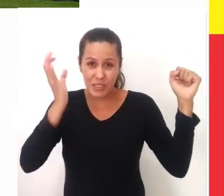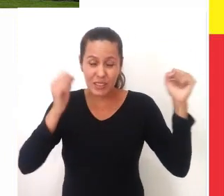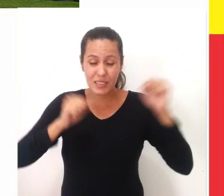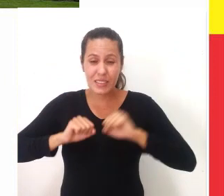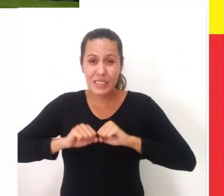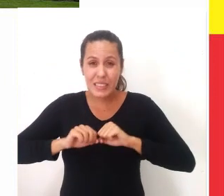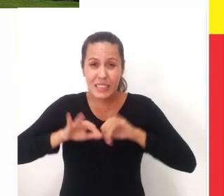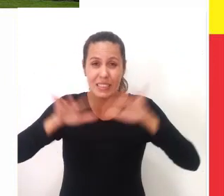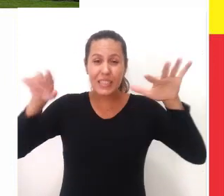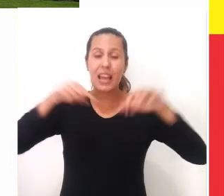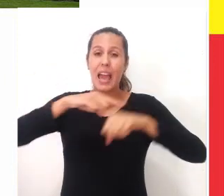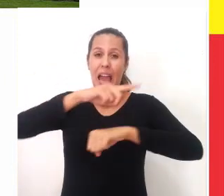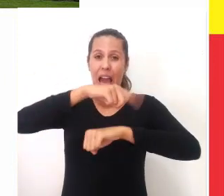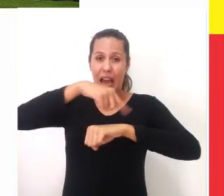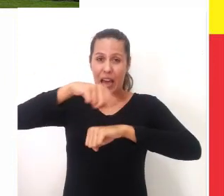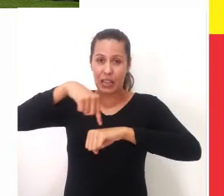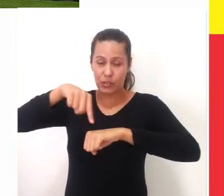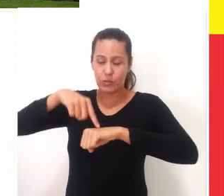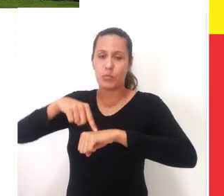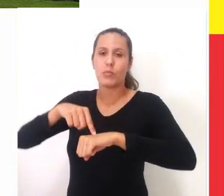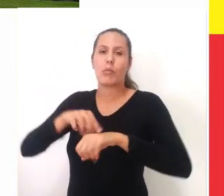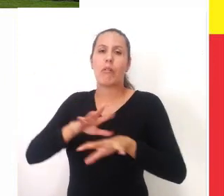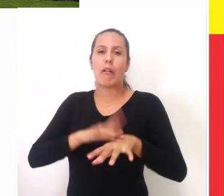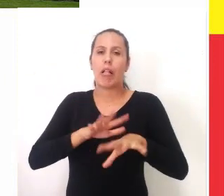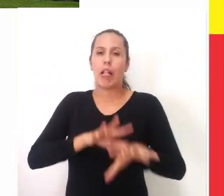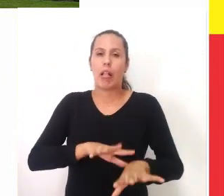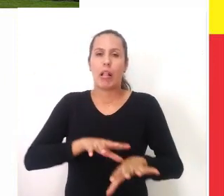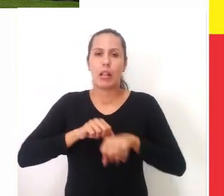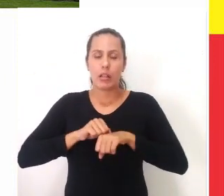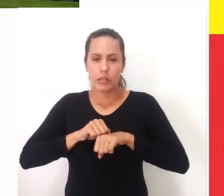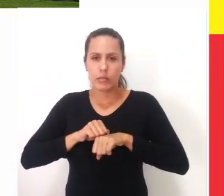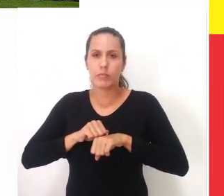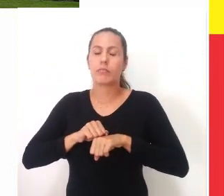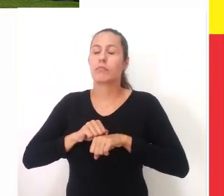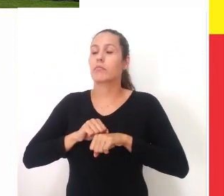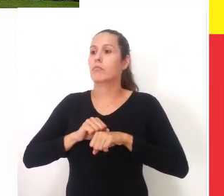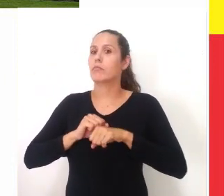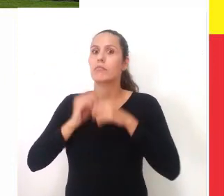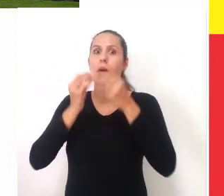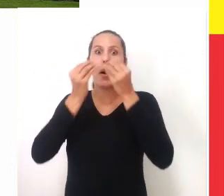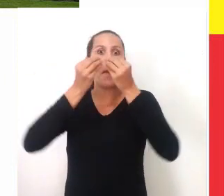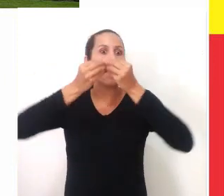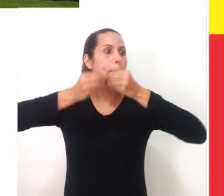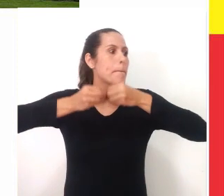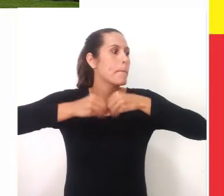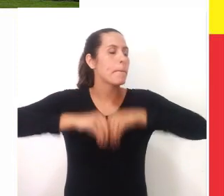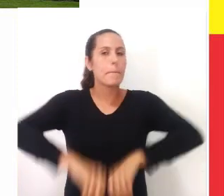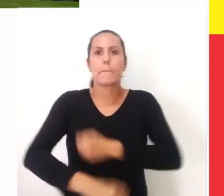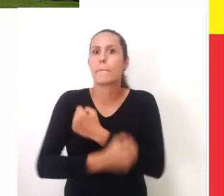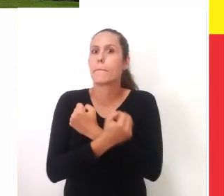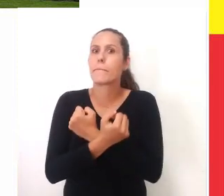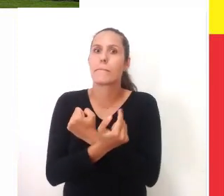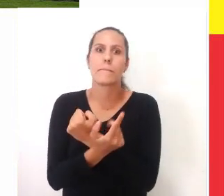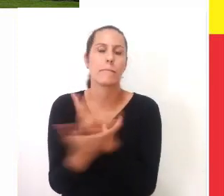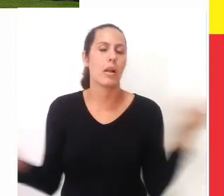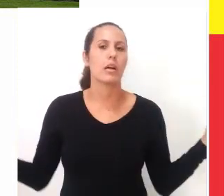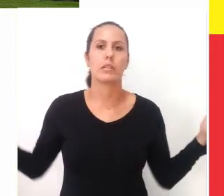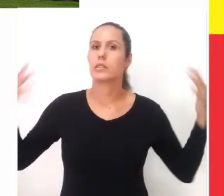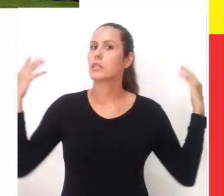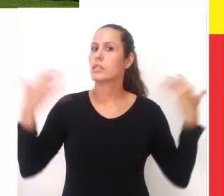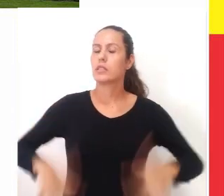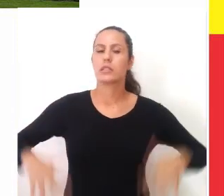explode, esses átomos radioativos, eles causam efeitos